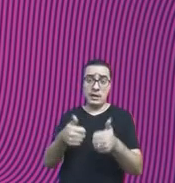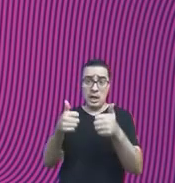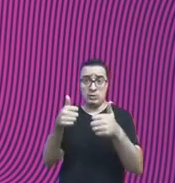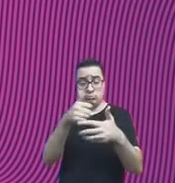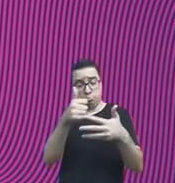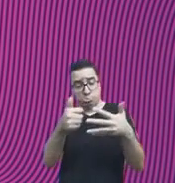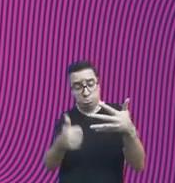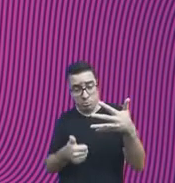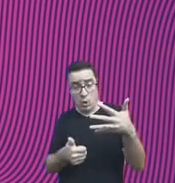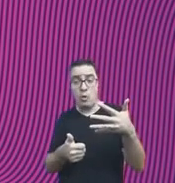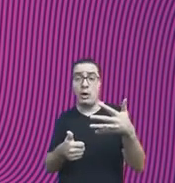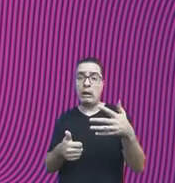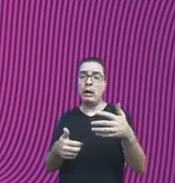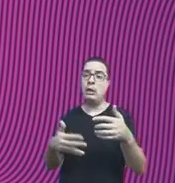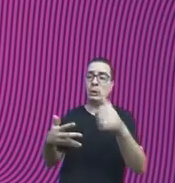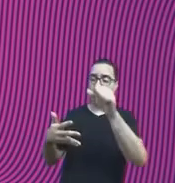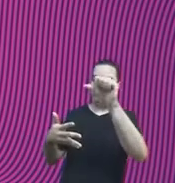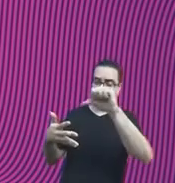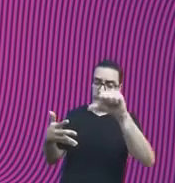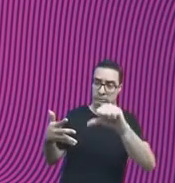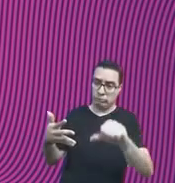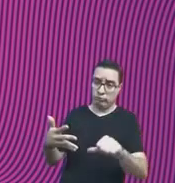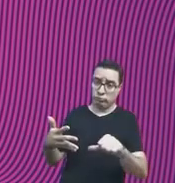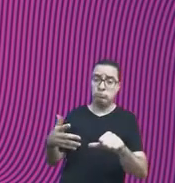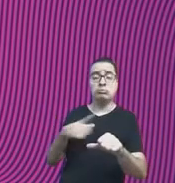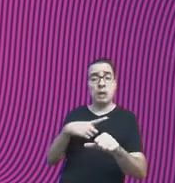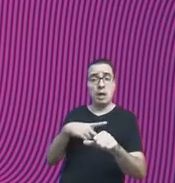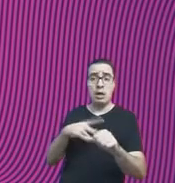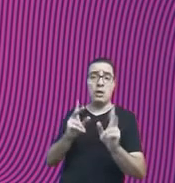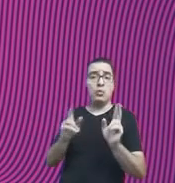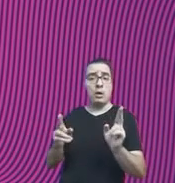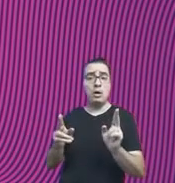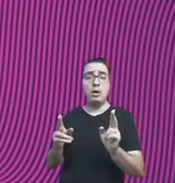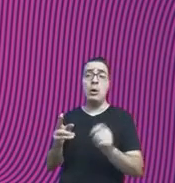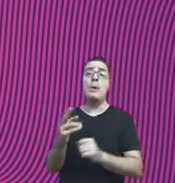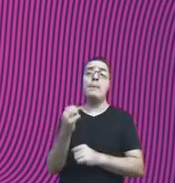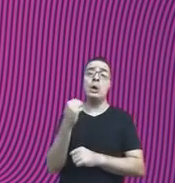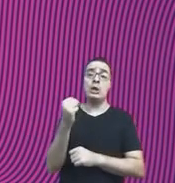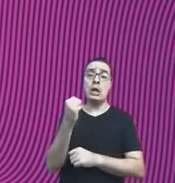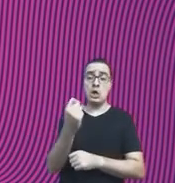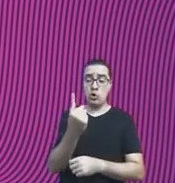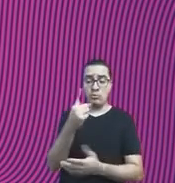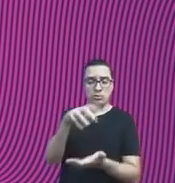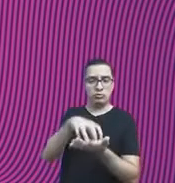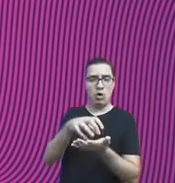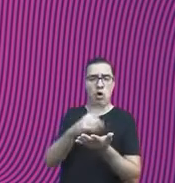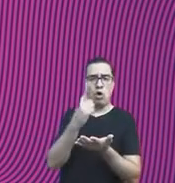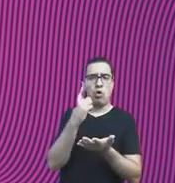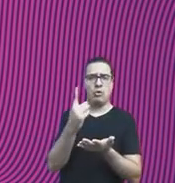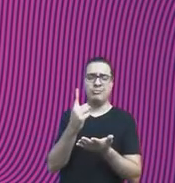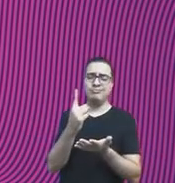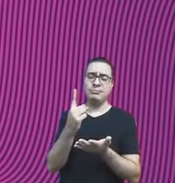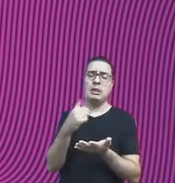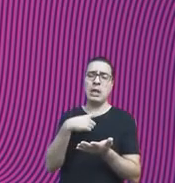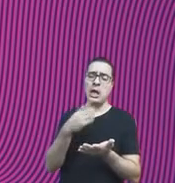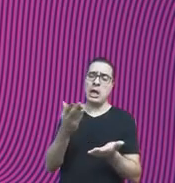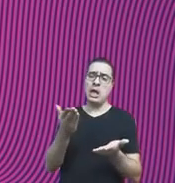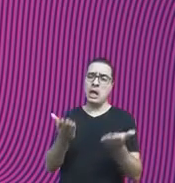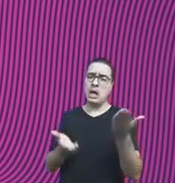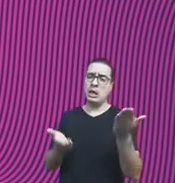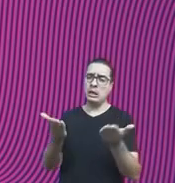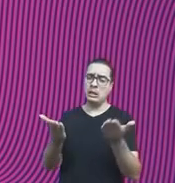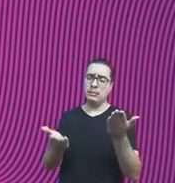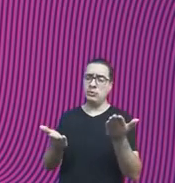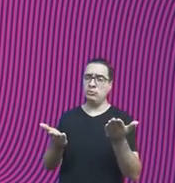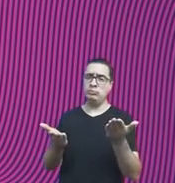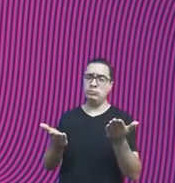grande vantagem é o fato de você não ter todo o poder decisório concentrado numa pessoa só, você gera um pouco mais de equilíbrio nessa relação. A